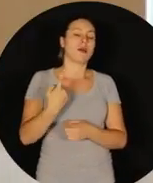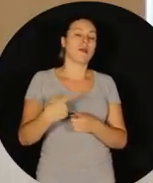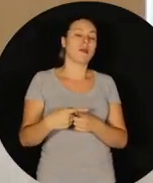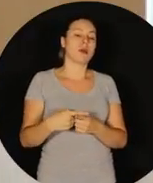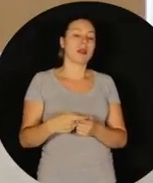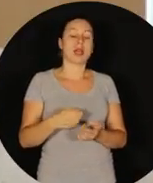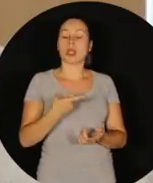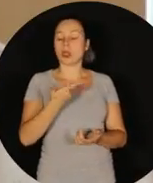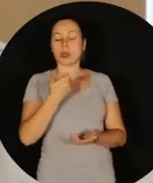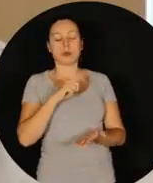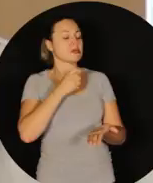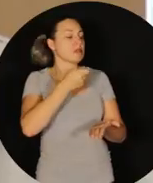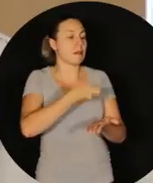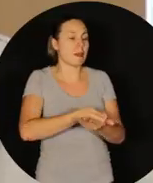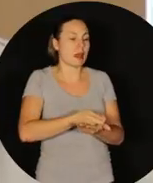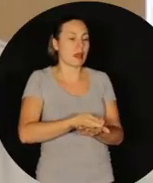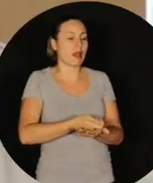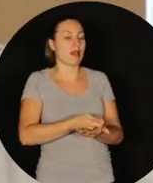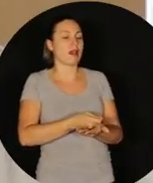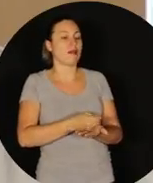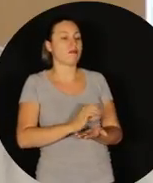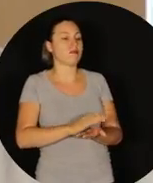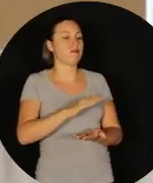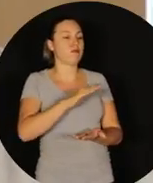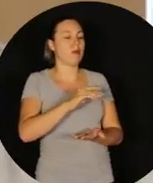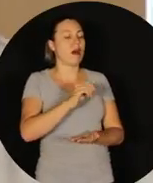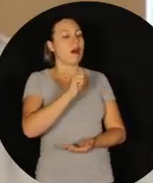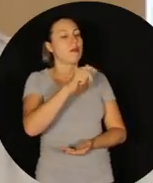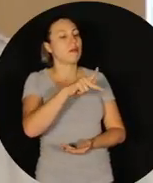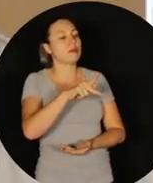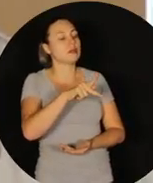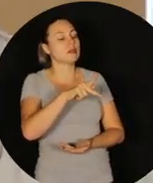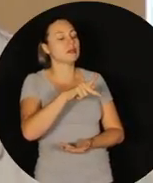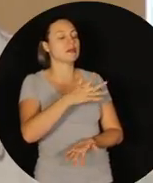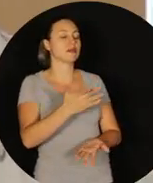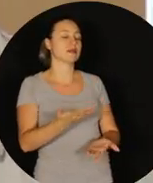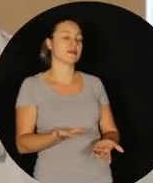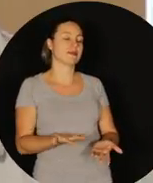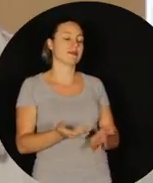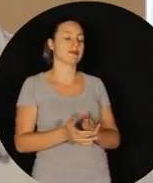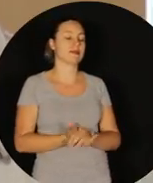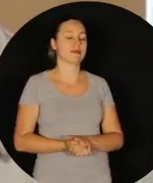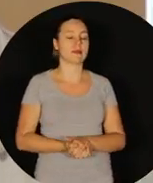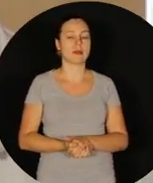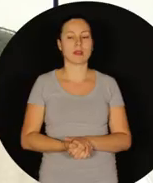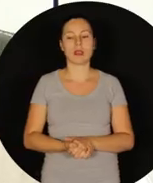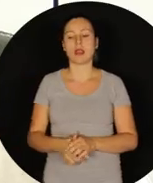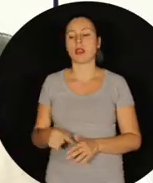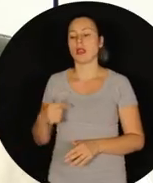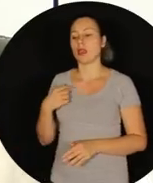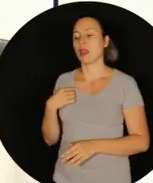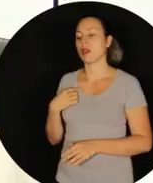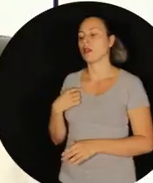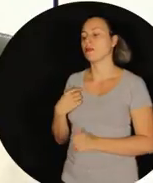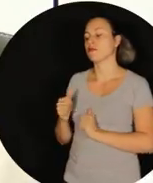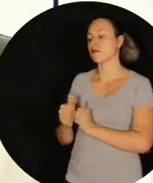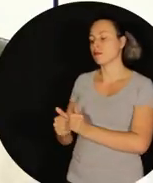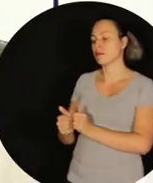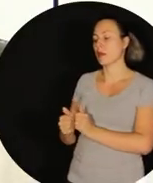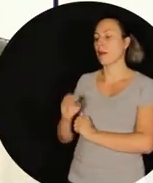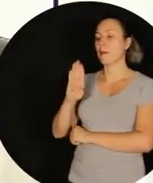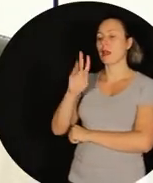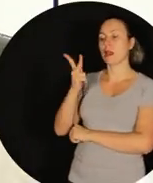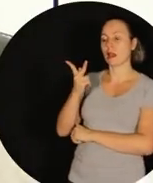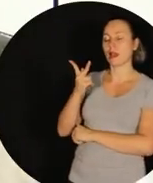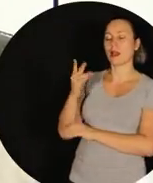porque eu não tinha contribuição suficiente para a aposentadoria. Eu tenho um acompanhamento na cidade onde